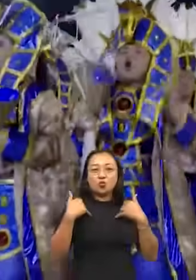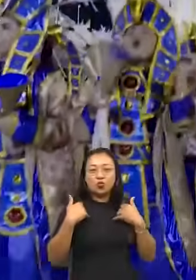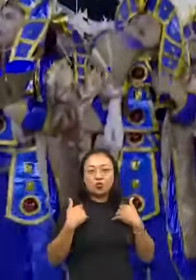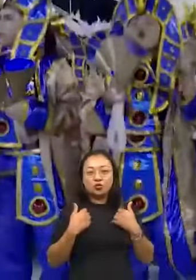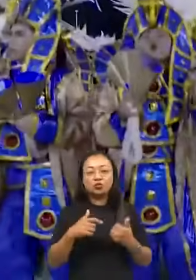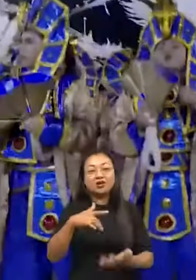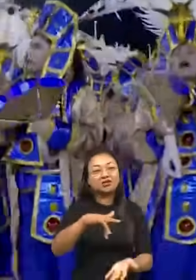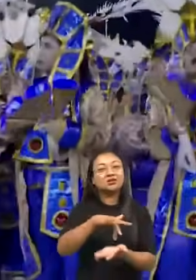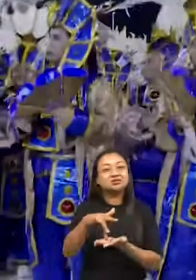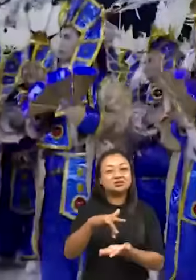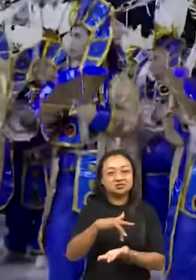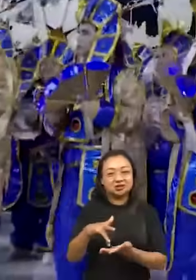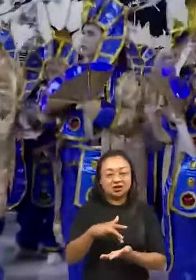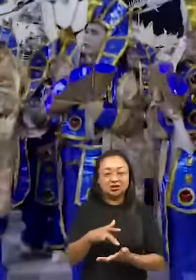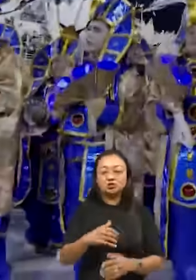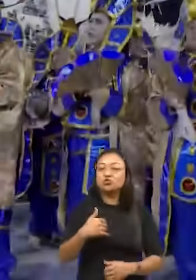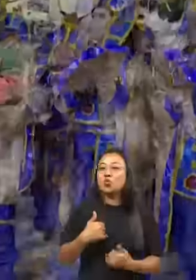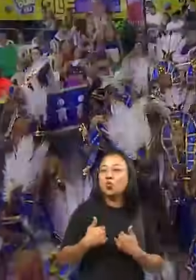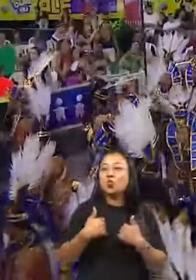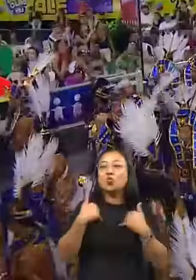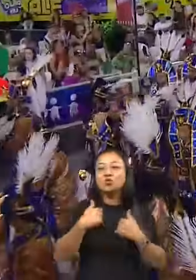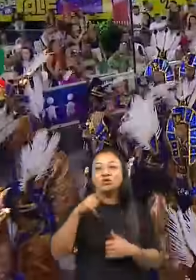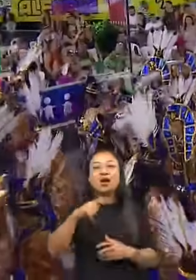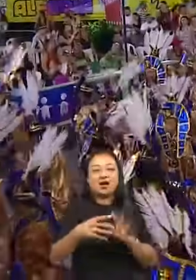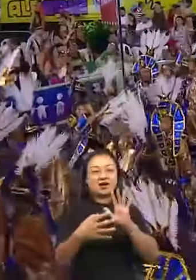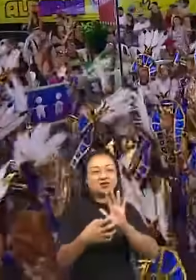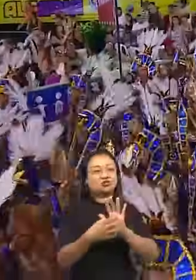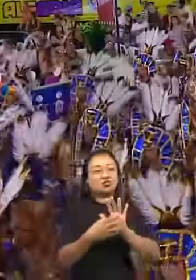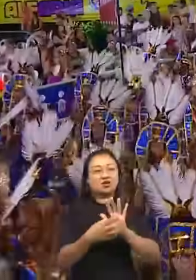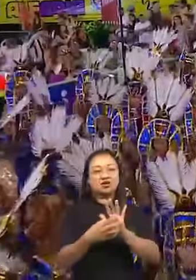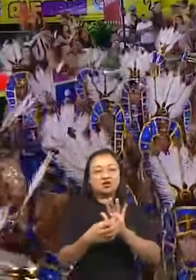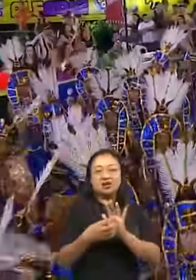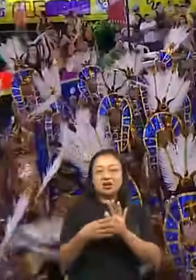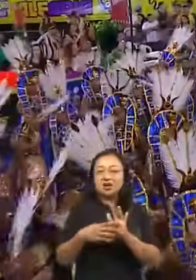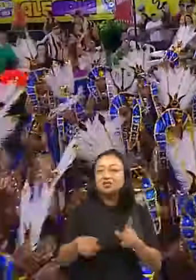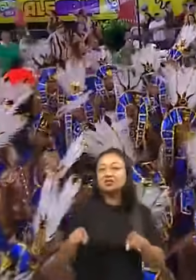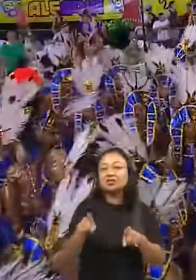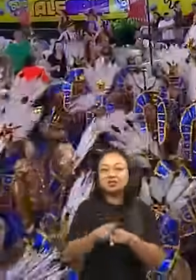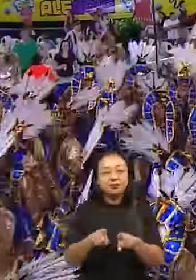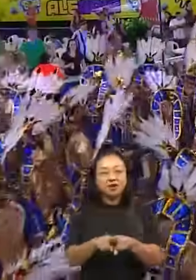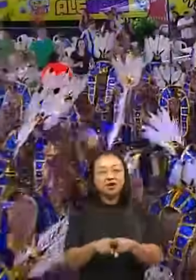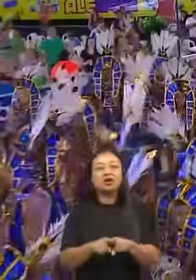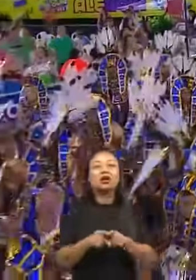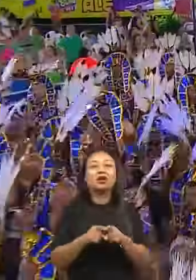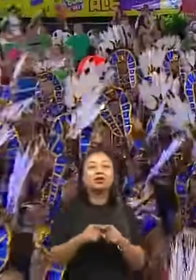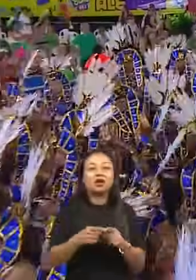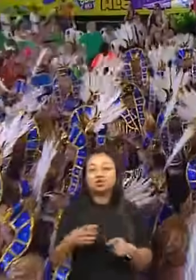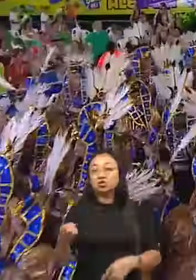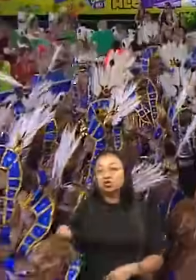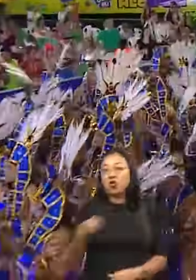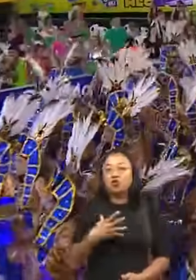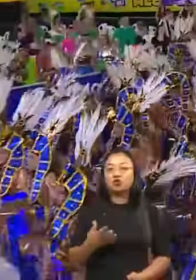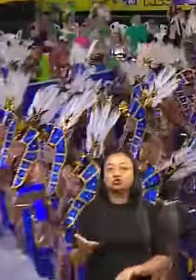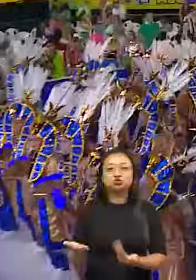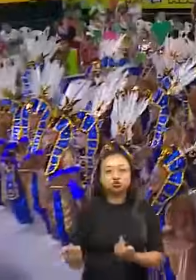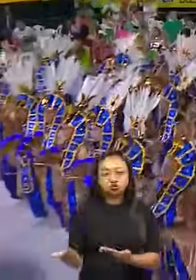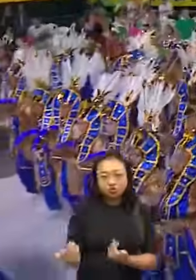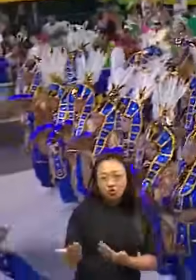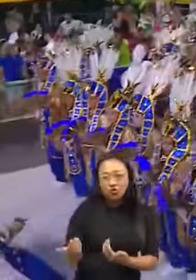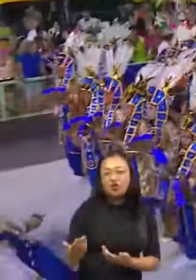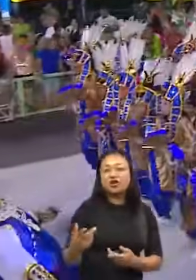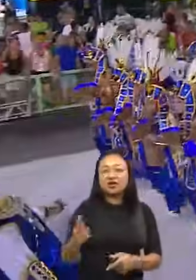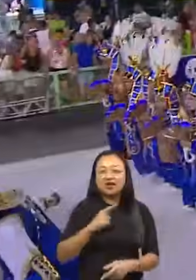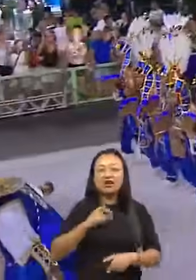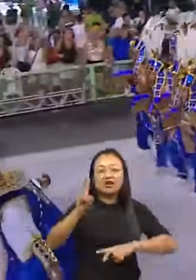tem de ser da zona sul, de ser da Cachoeirinha, de destacar também essa nova geração do carnaval,